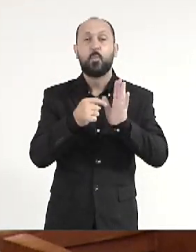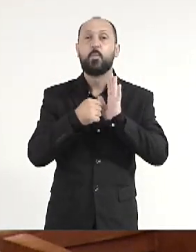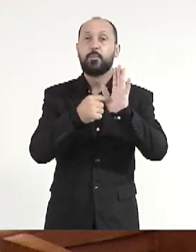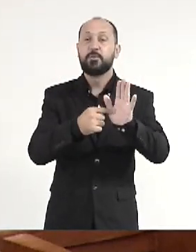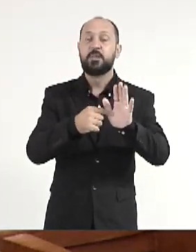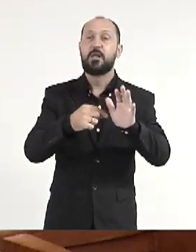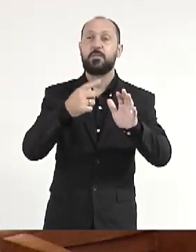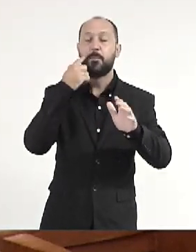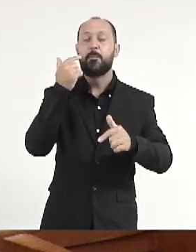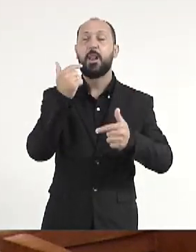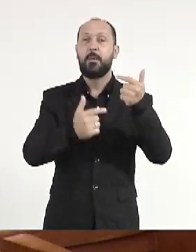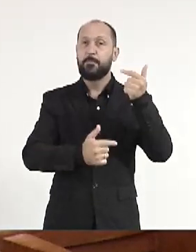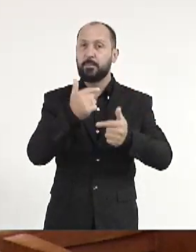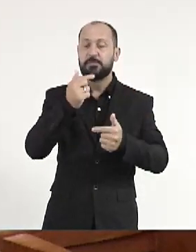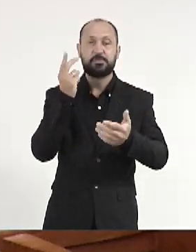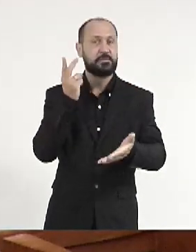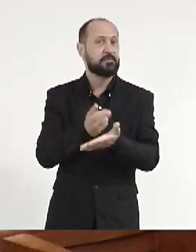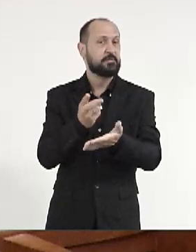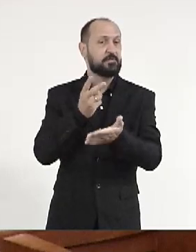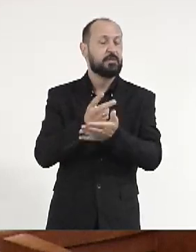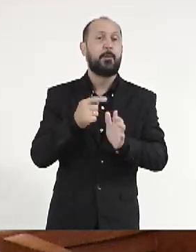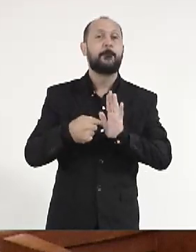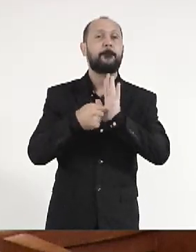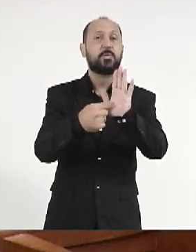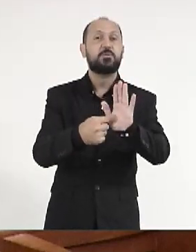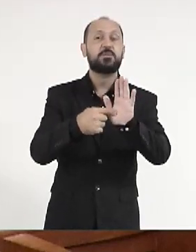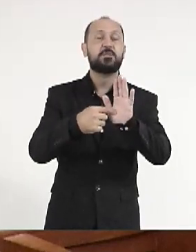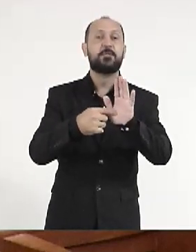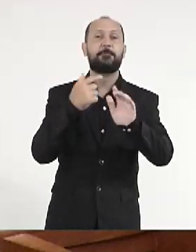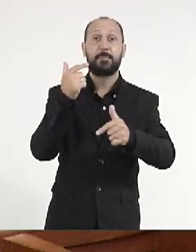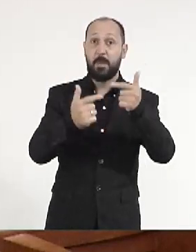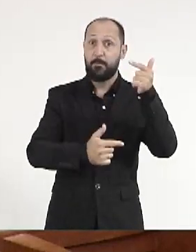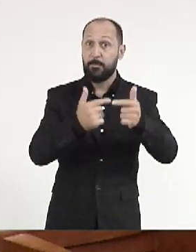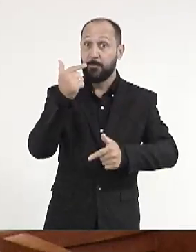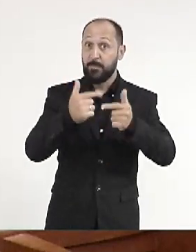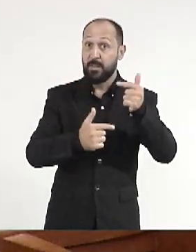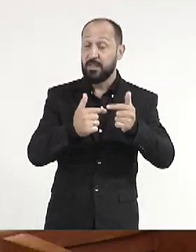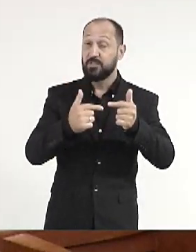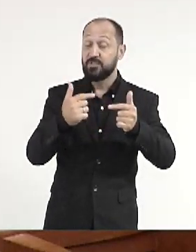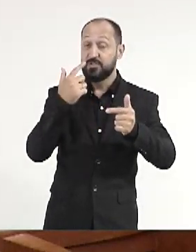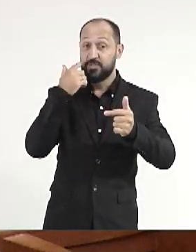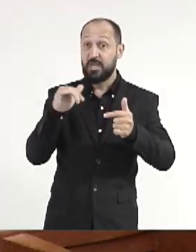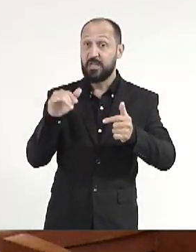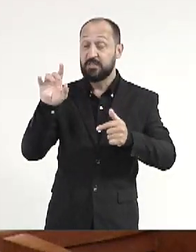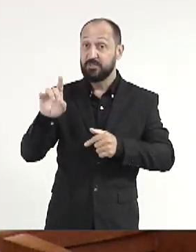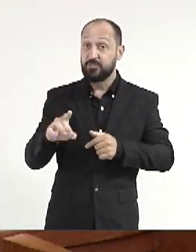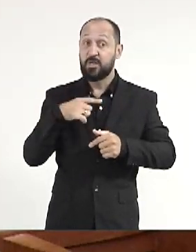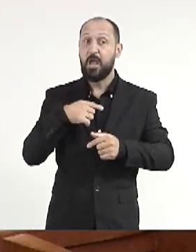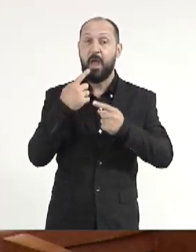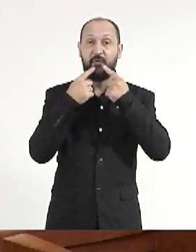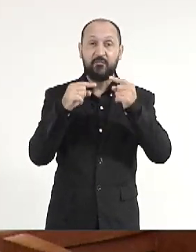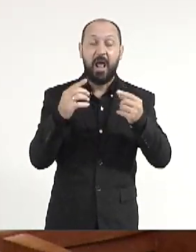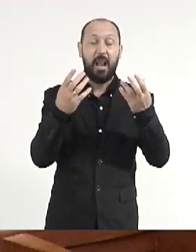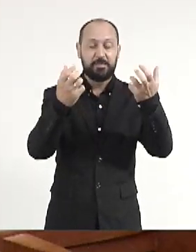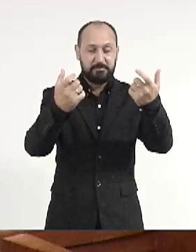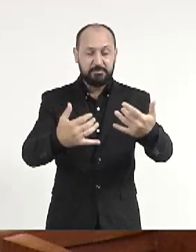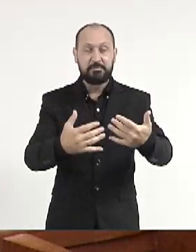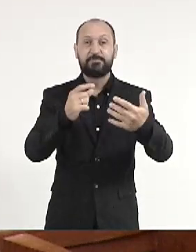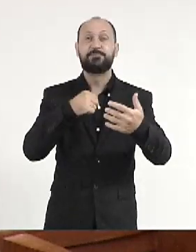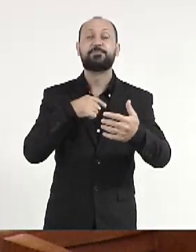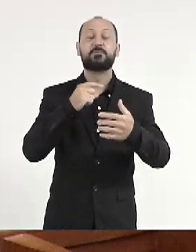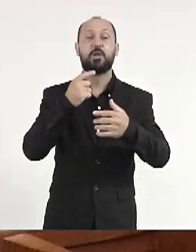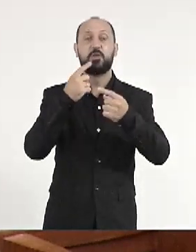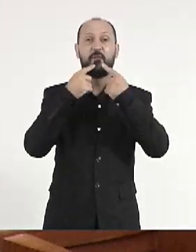mostrada pela polícia e a cada vez mais mostrando que a política da extrema-direita, que o discurso da extrema-direita, que